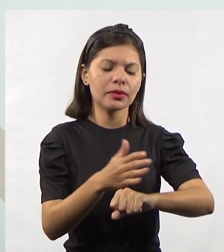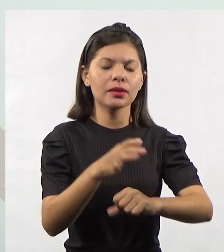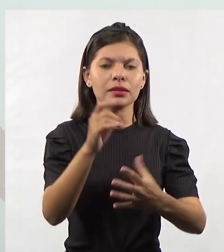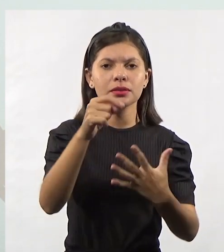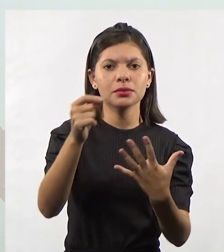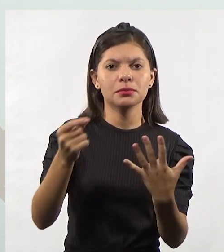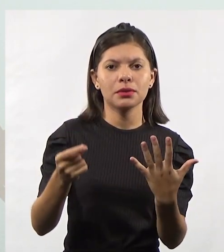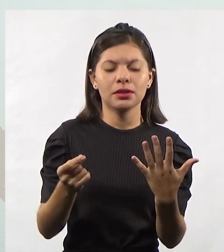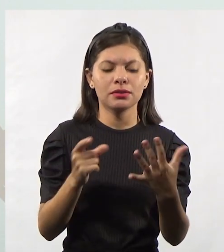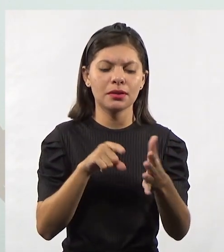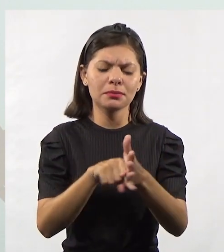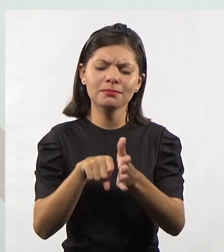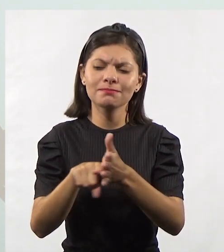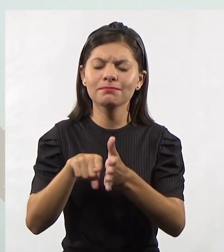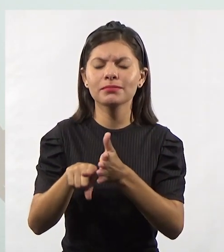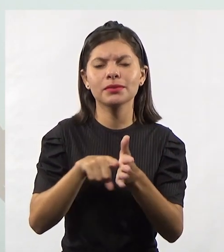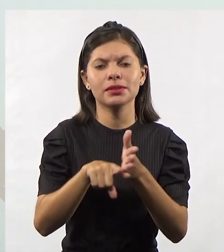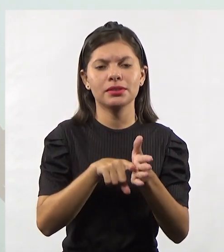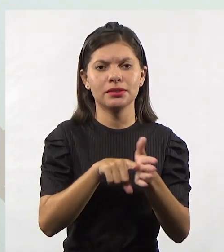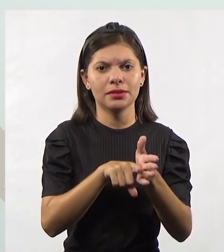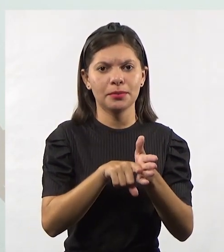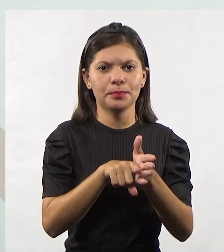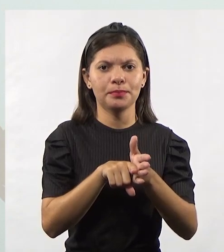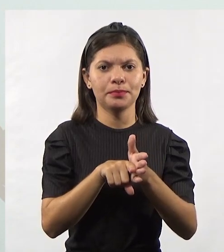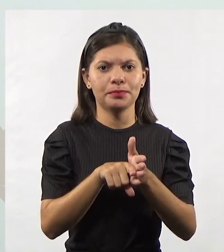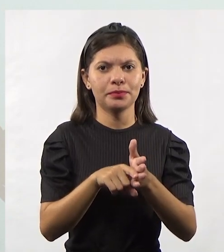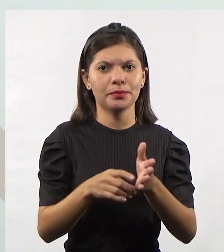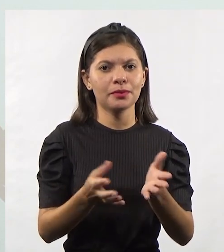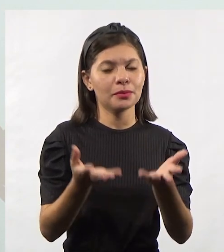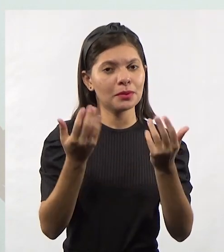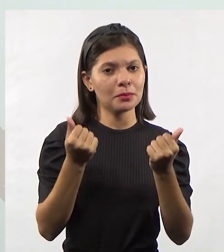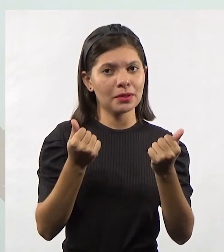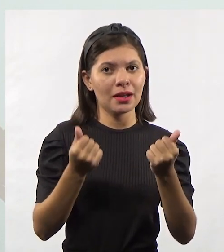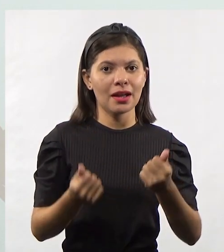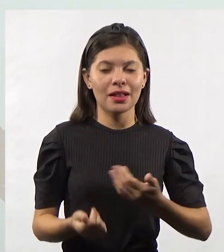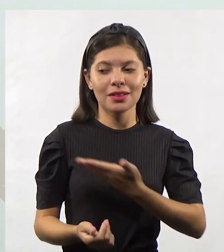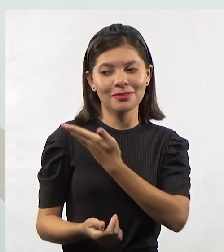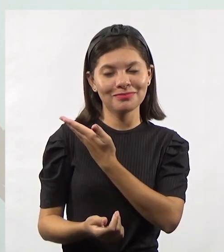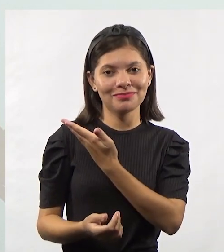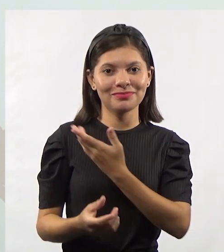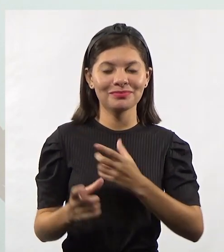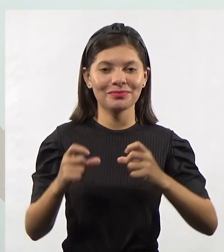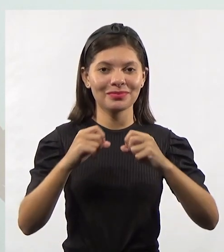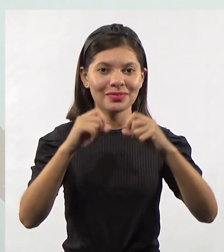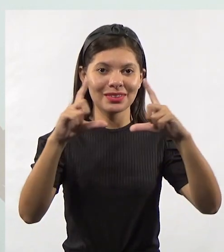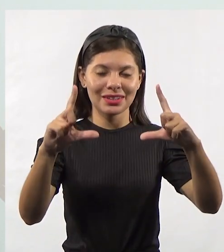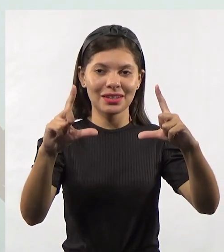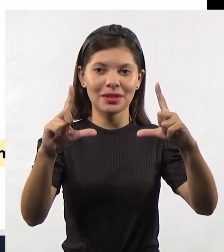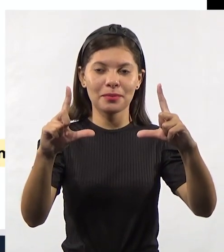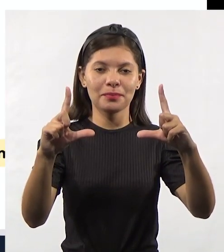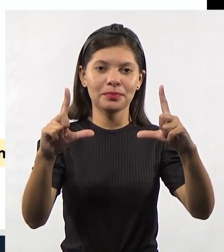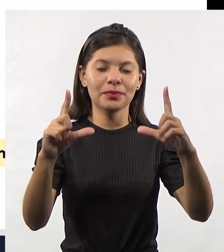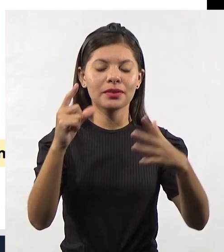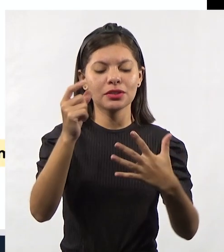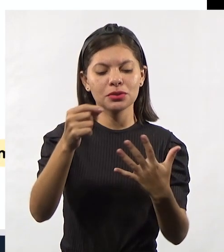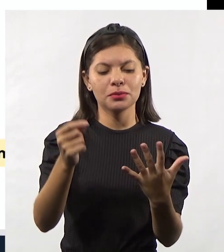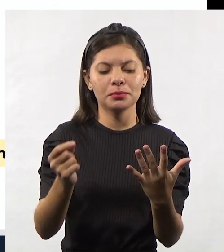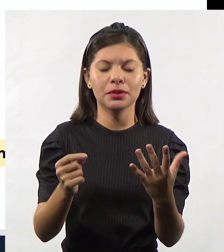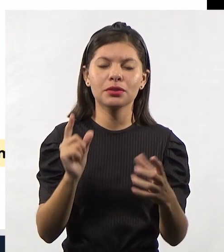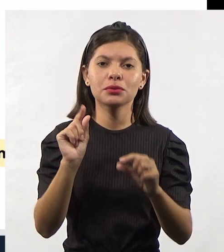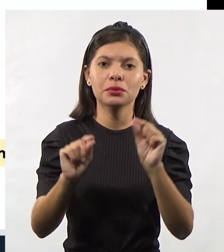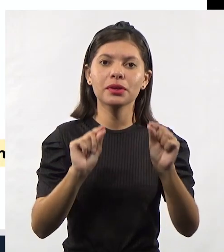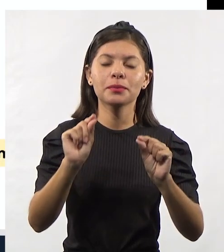de dados a pesquisa que vocês estão realizando Então vamos acompanhar aqui nos nossa tela interativa Quais são esses